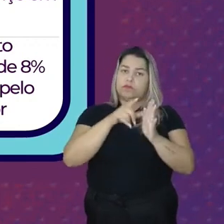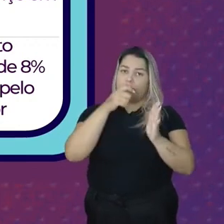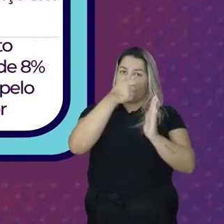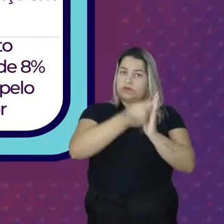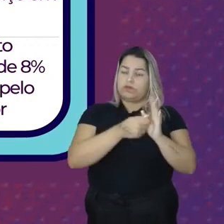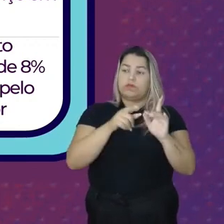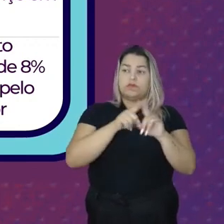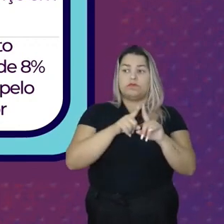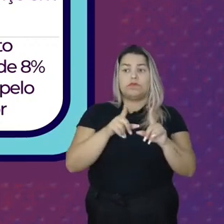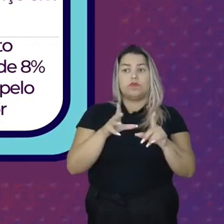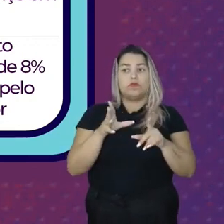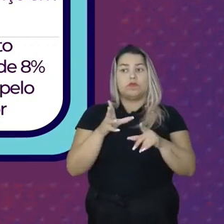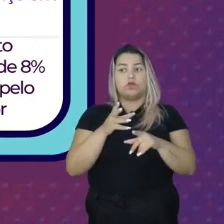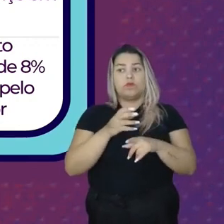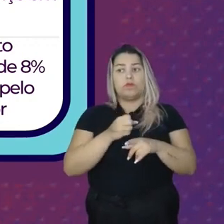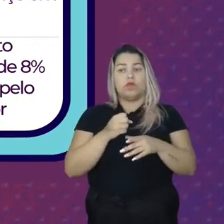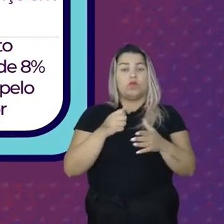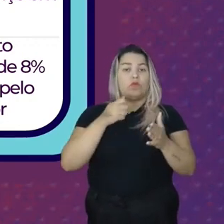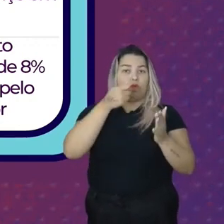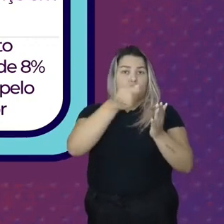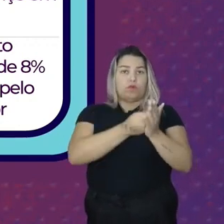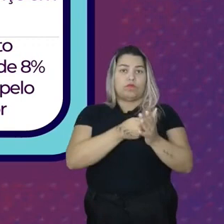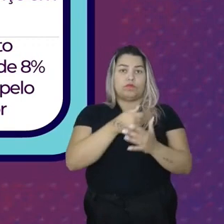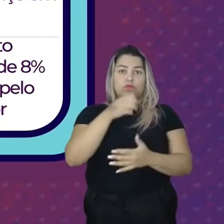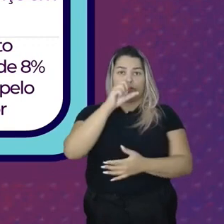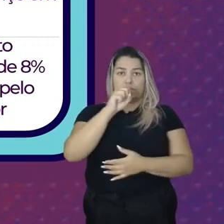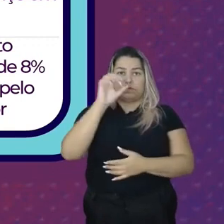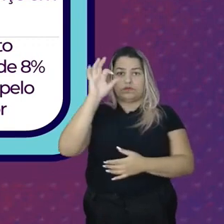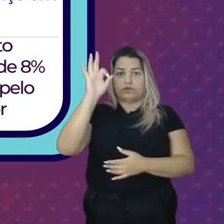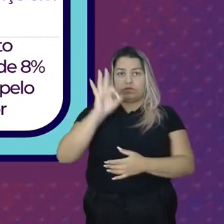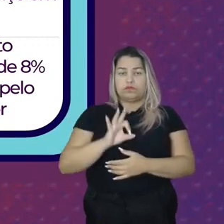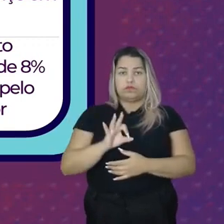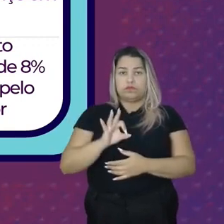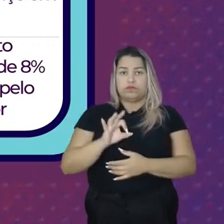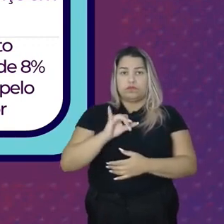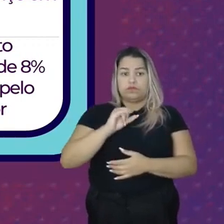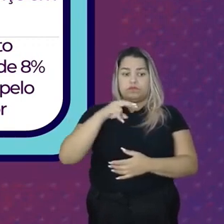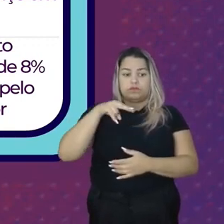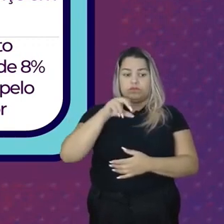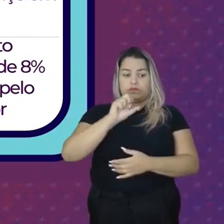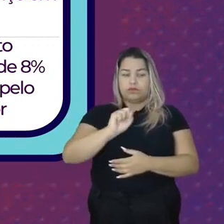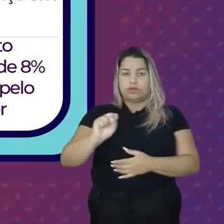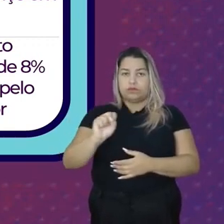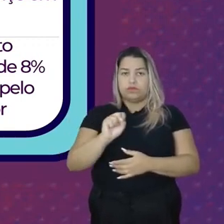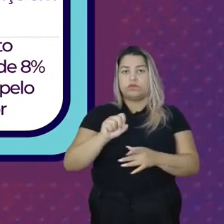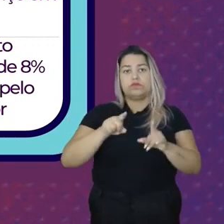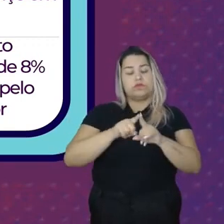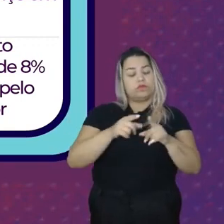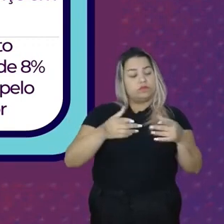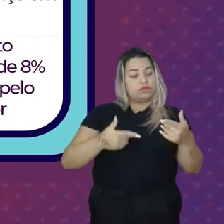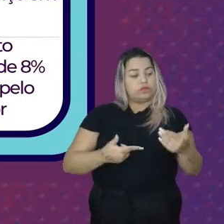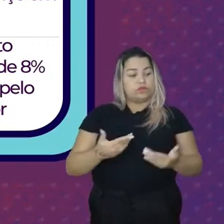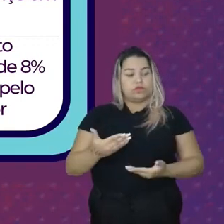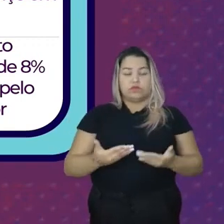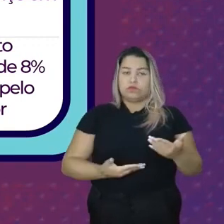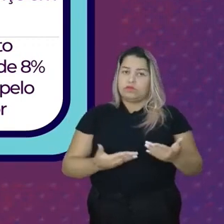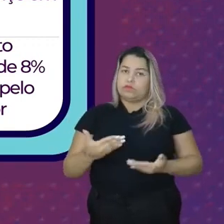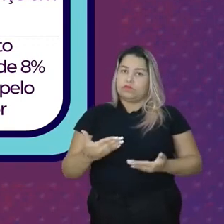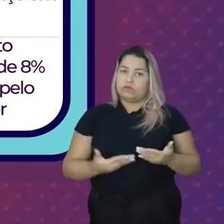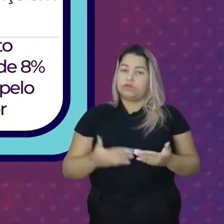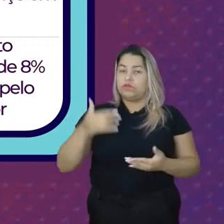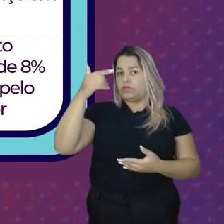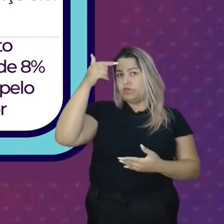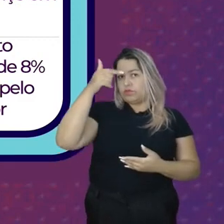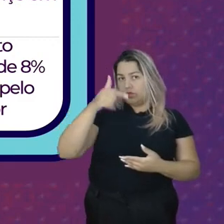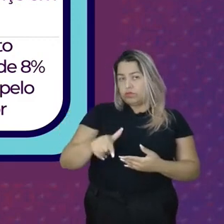o recolhimento obrigatório de 8% para o INSS pelo empregador, dentre